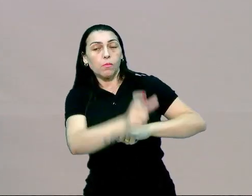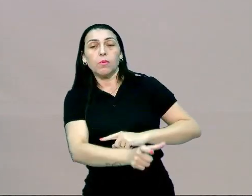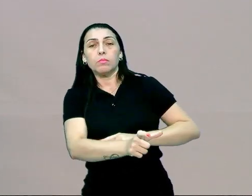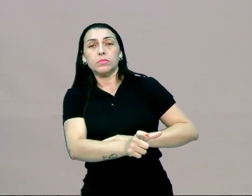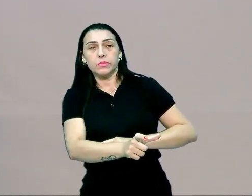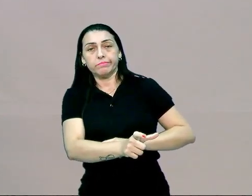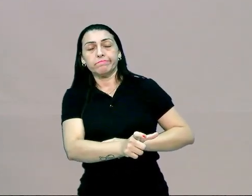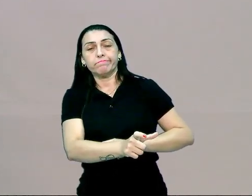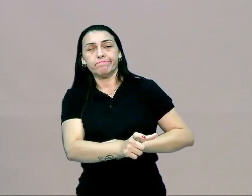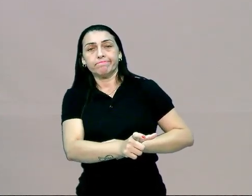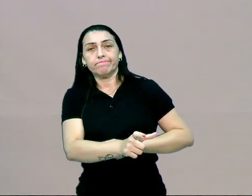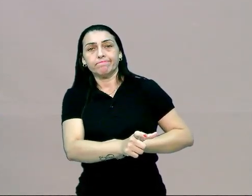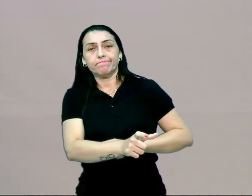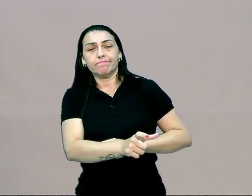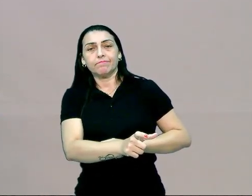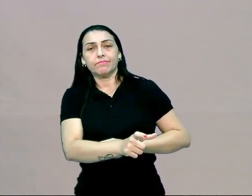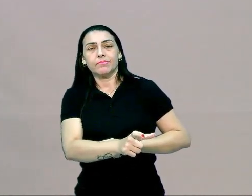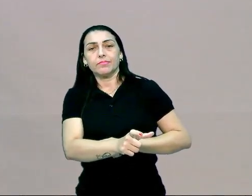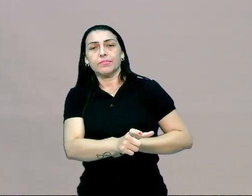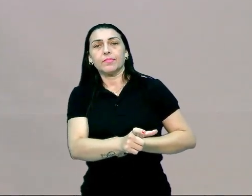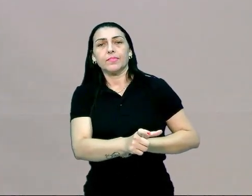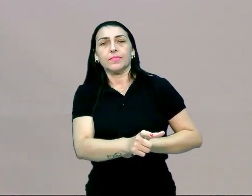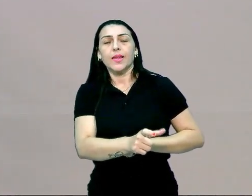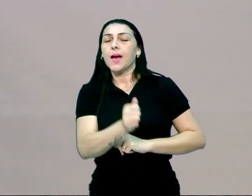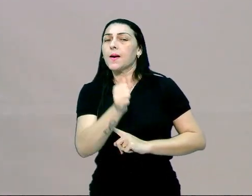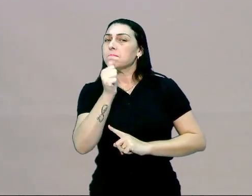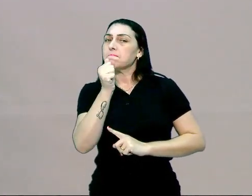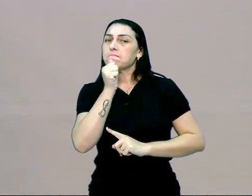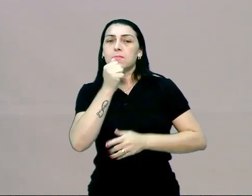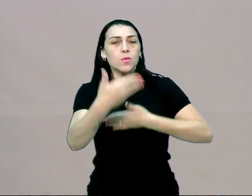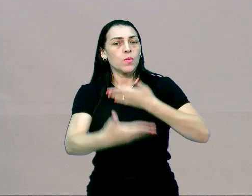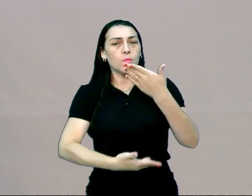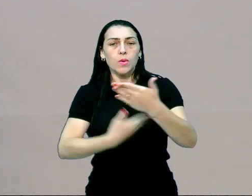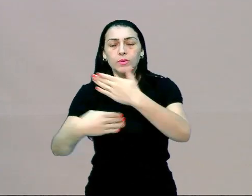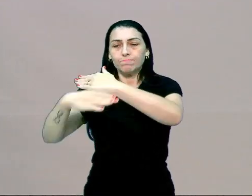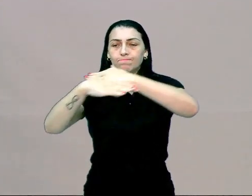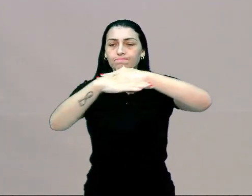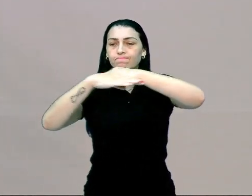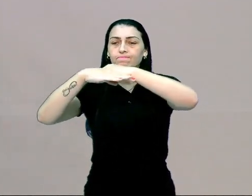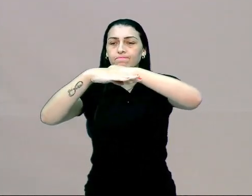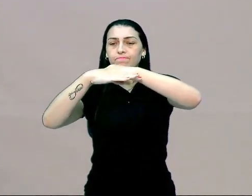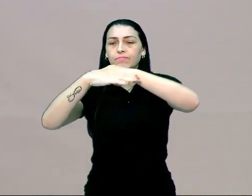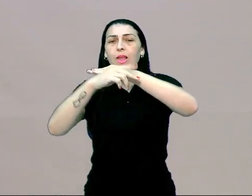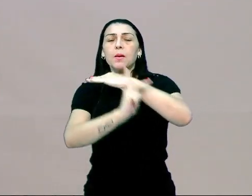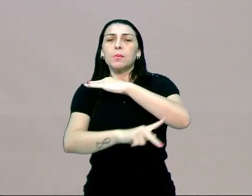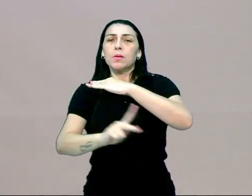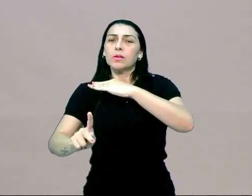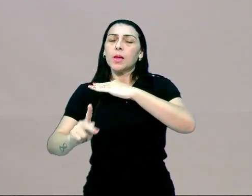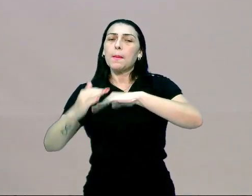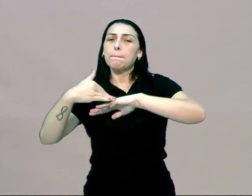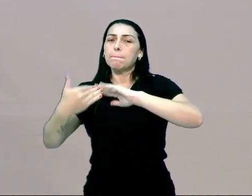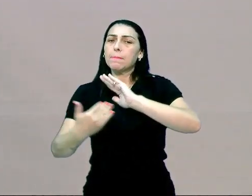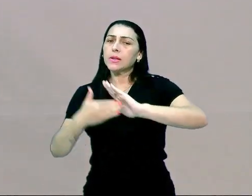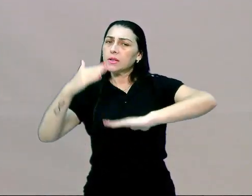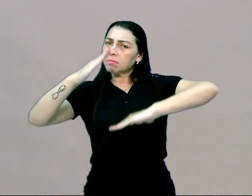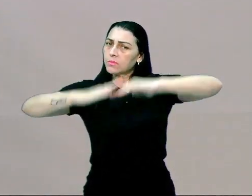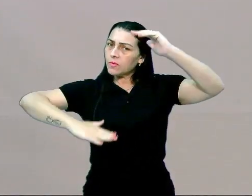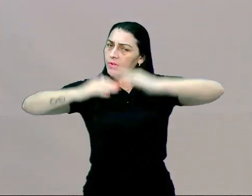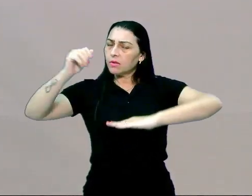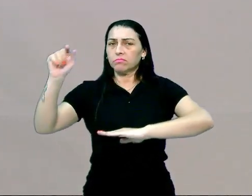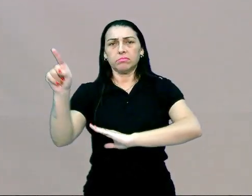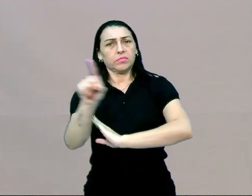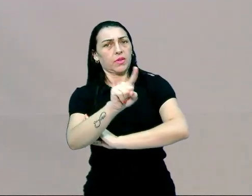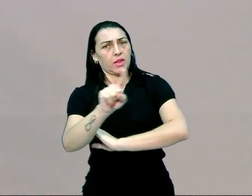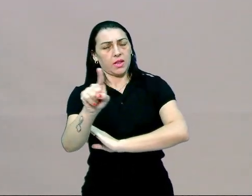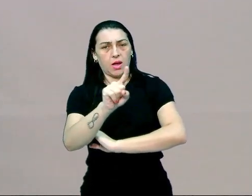homem. Então, quer queira, quer não, ainda não é uma relação equiparada. Ah, professor, mas em todas as profissões?